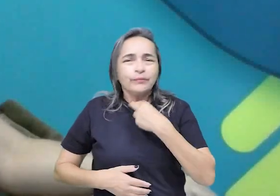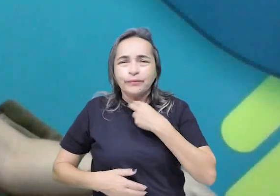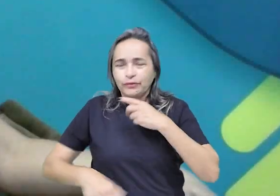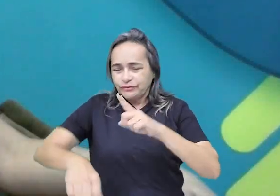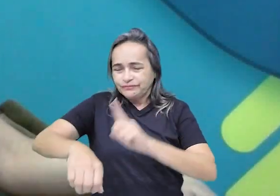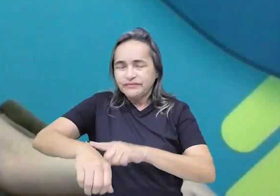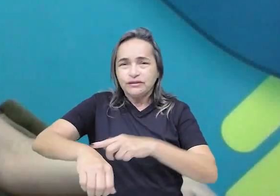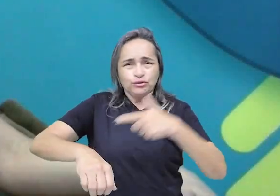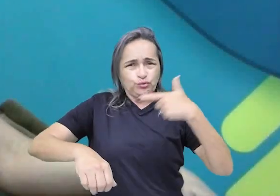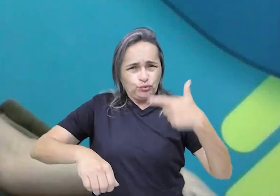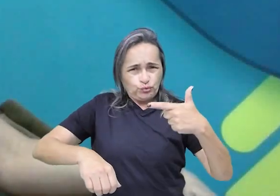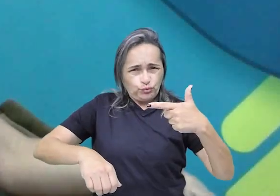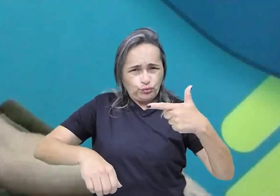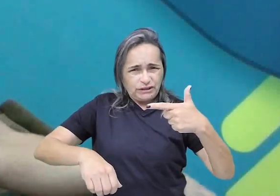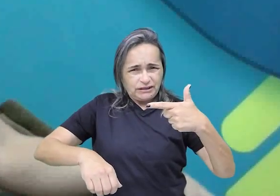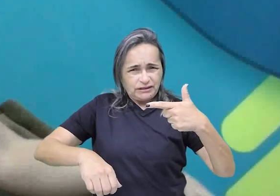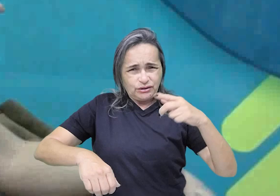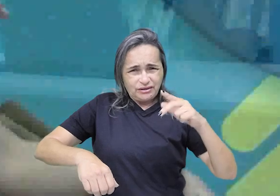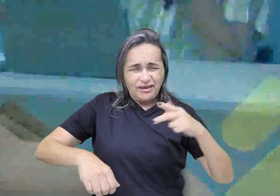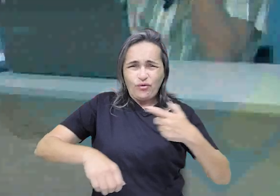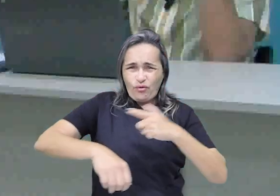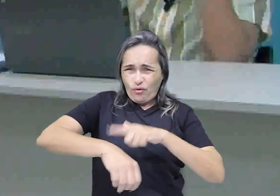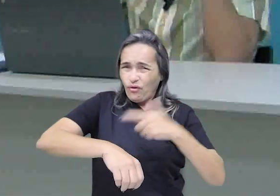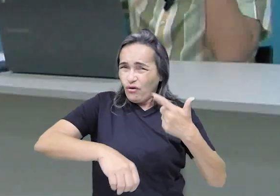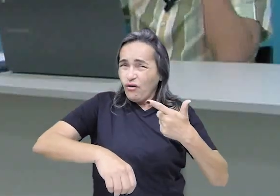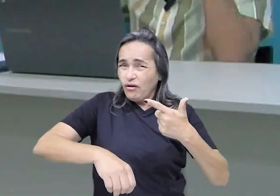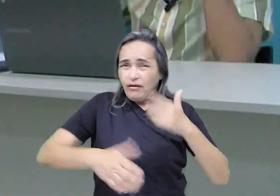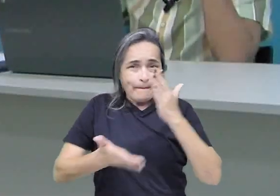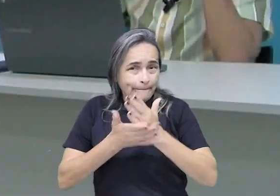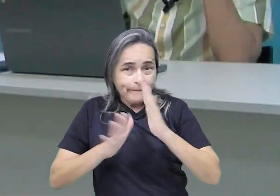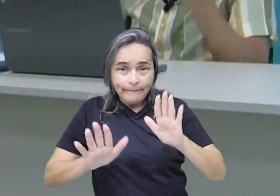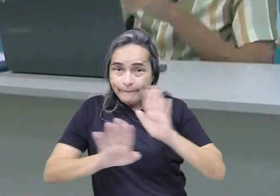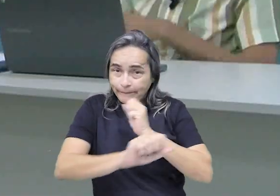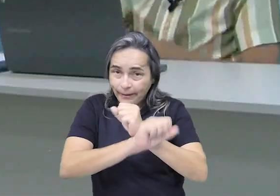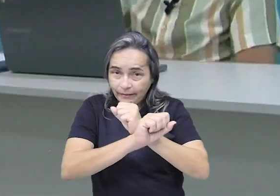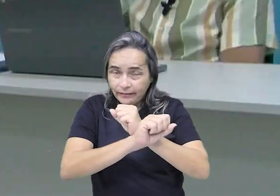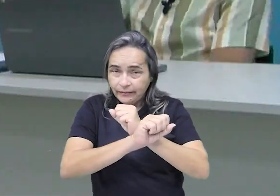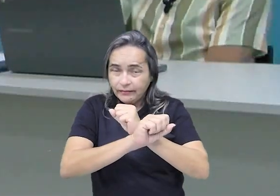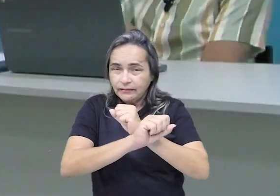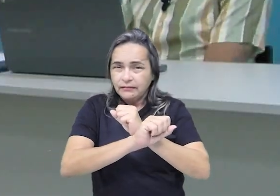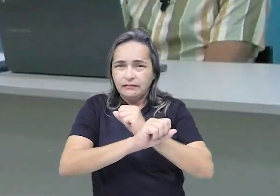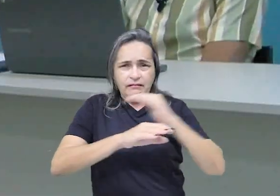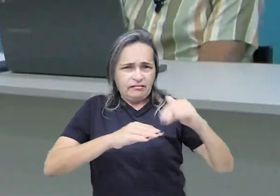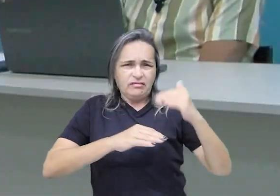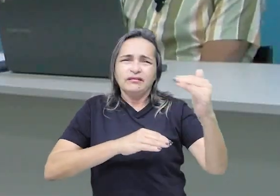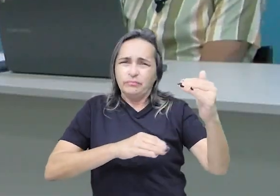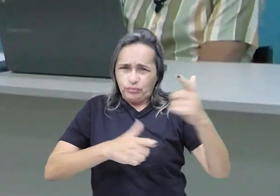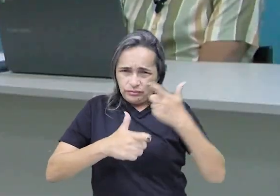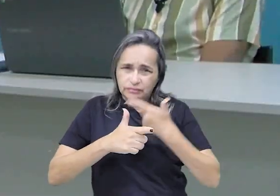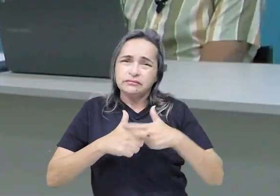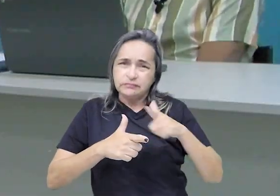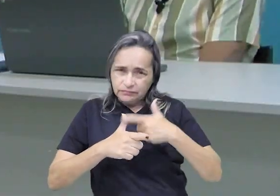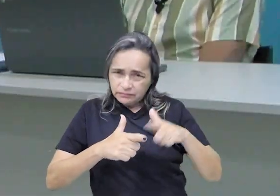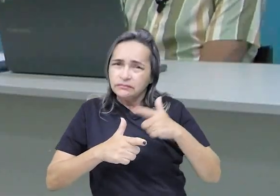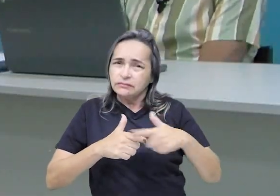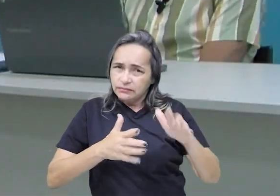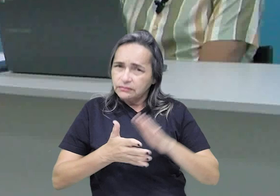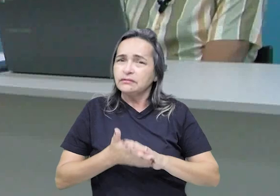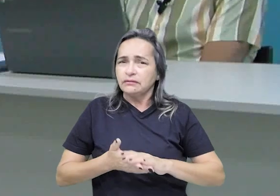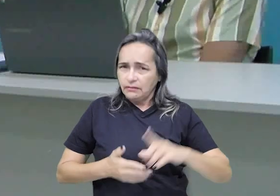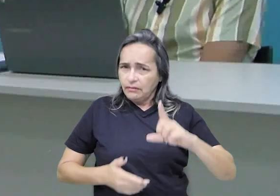fone de ouvido durante o Até dia. incomoda, dói. Quando você Incomoda dói, e dói causa fisiologicamente. trauma. Tem fone de ouvido que já causou